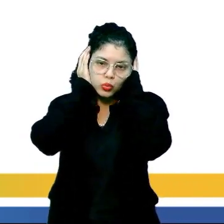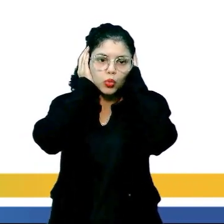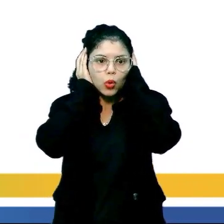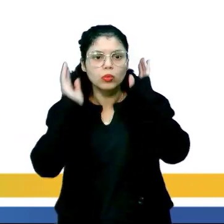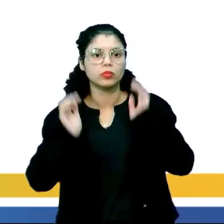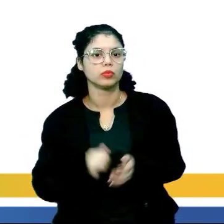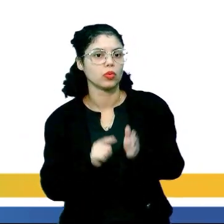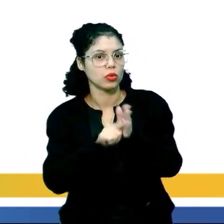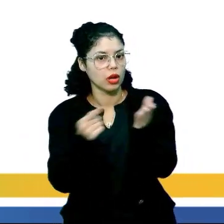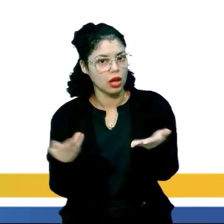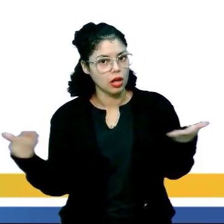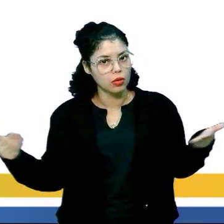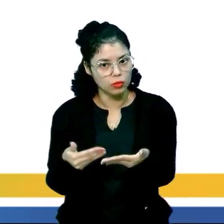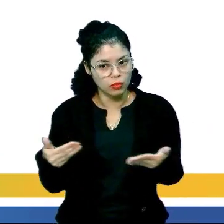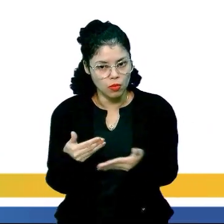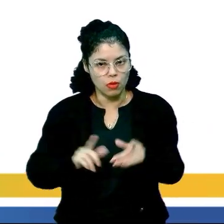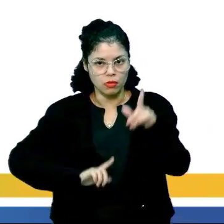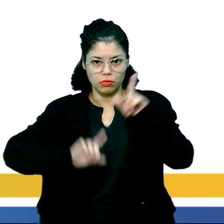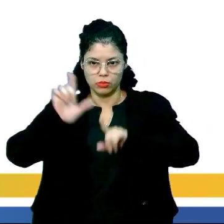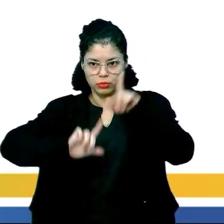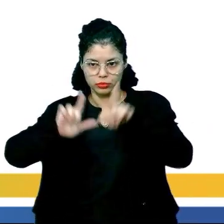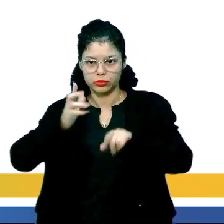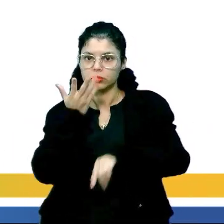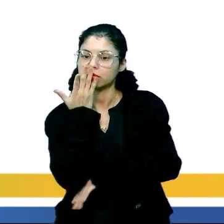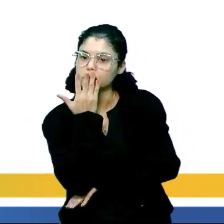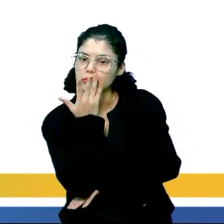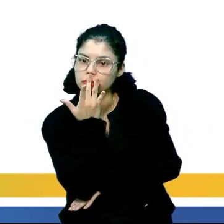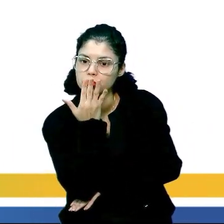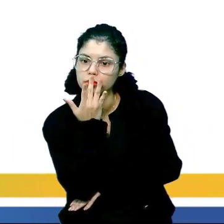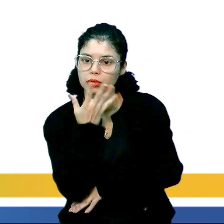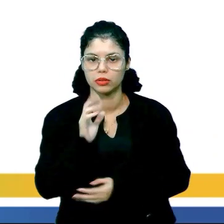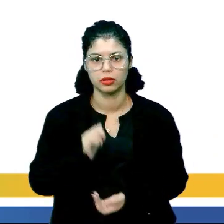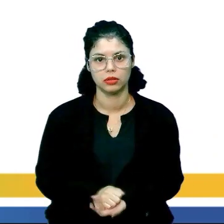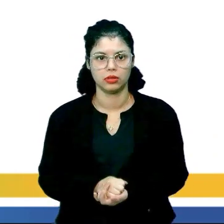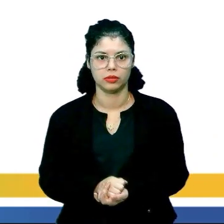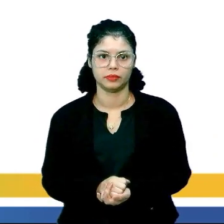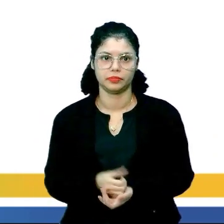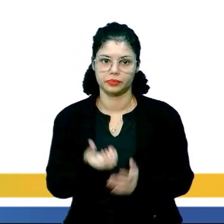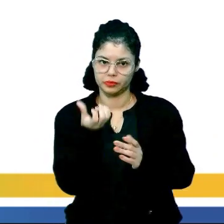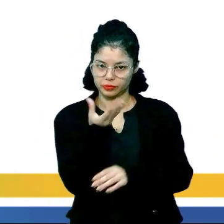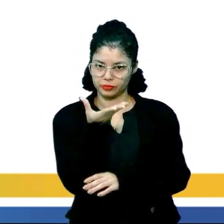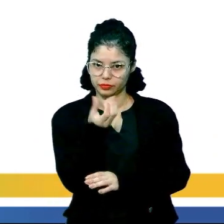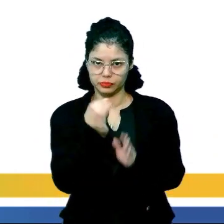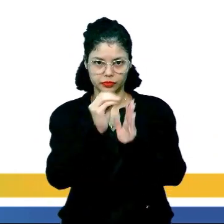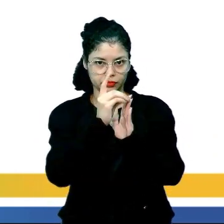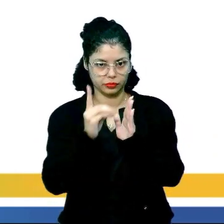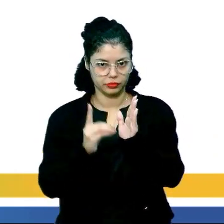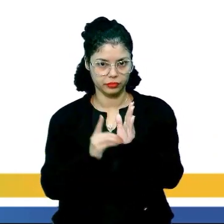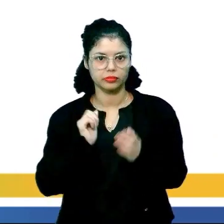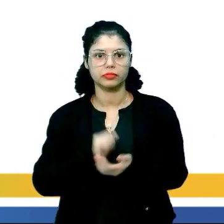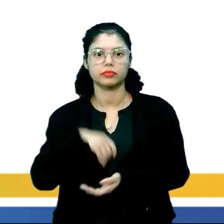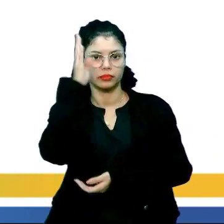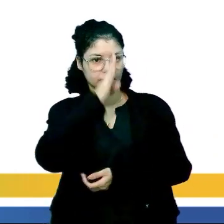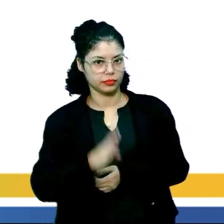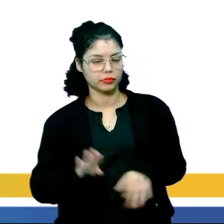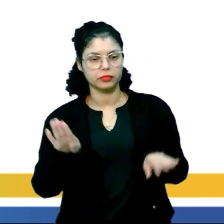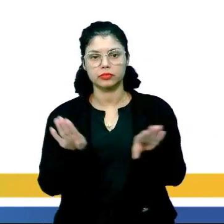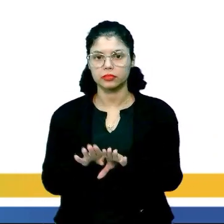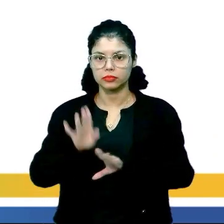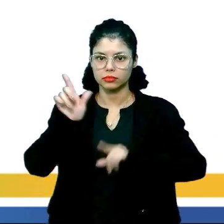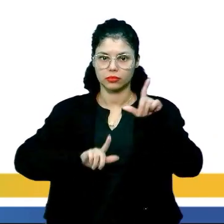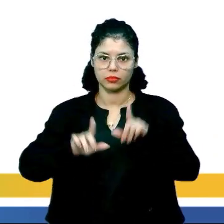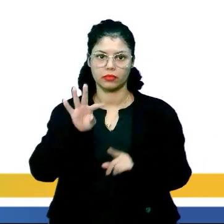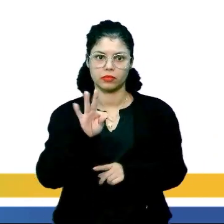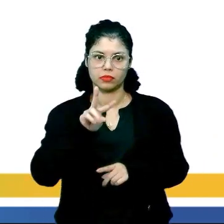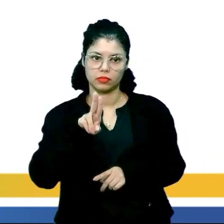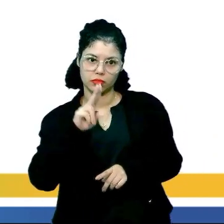jornais, agora a gente passa a ter a televisão a cores, a partir da década de 60. Então, no Brasil, a TV